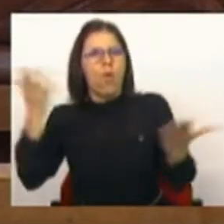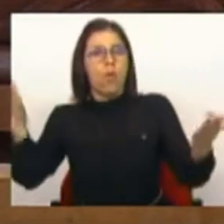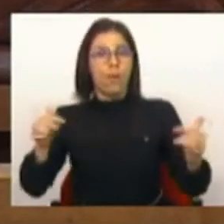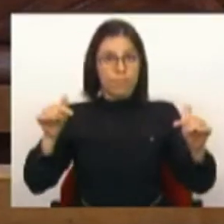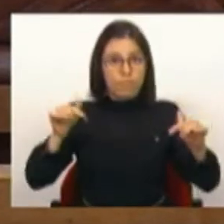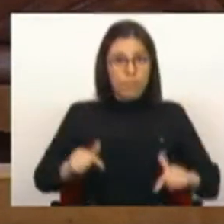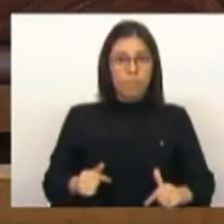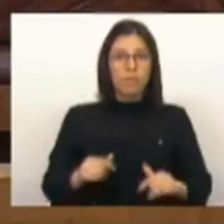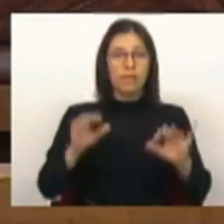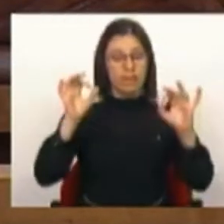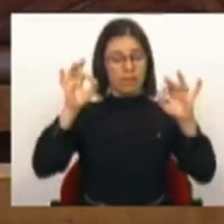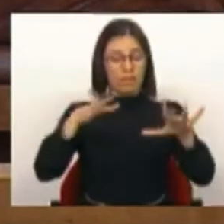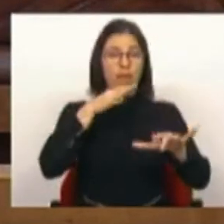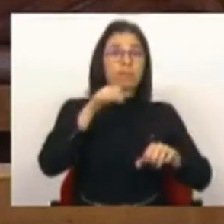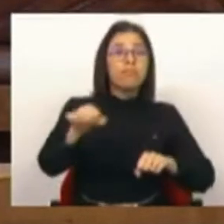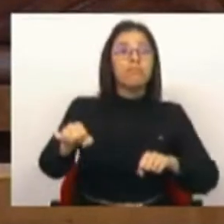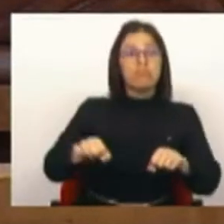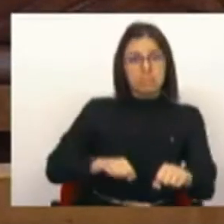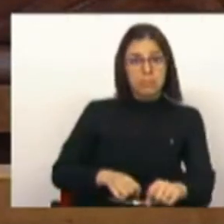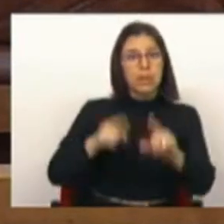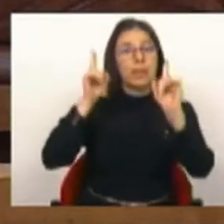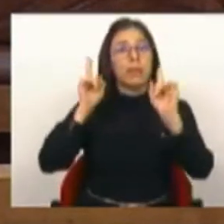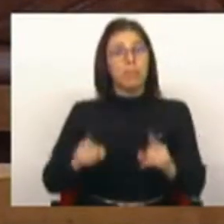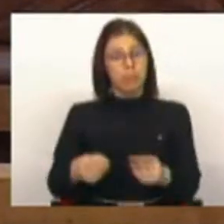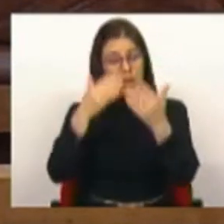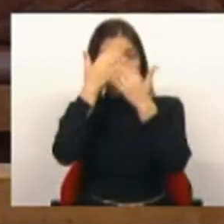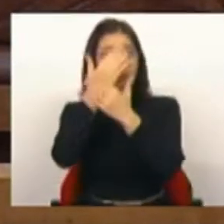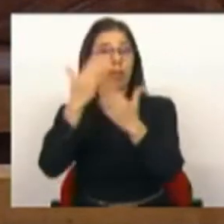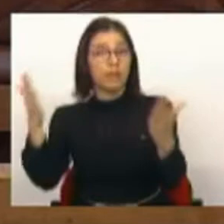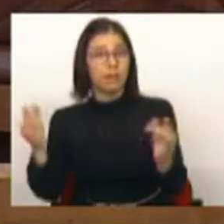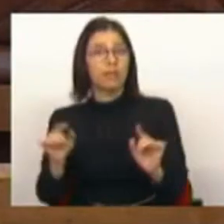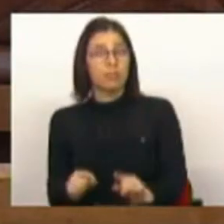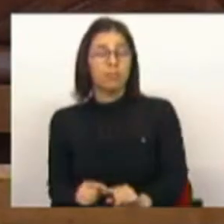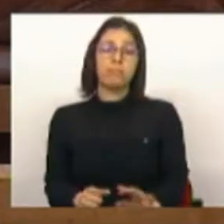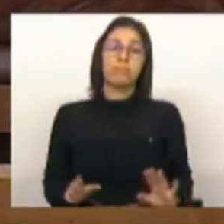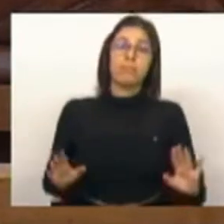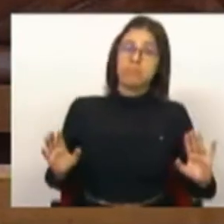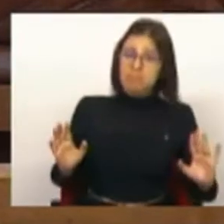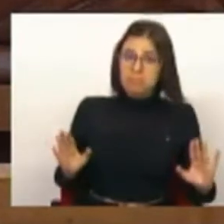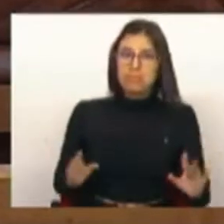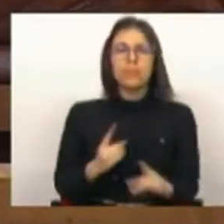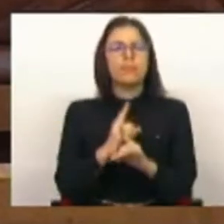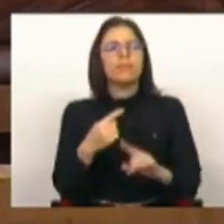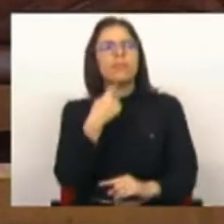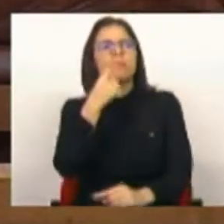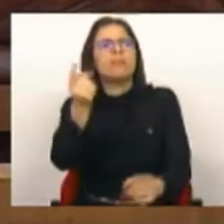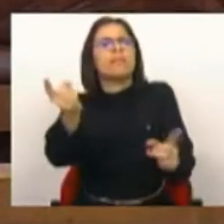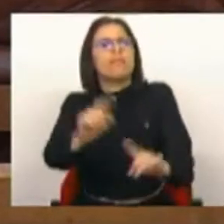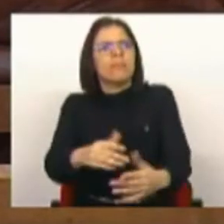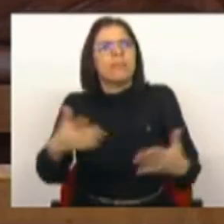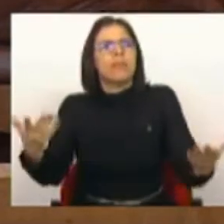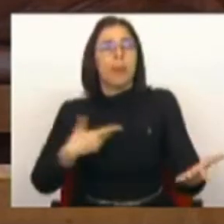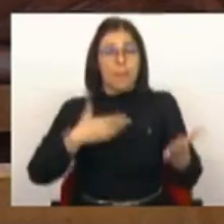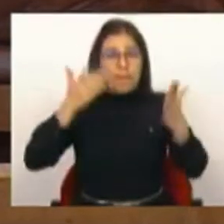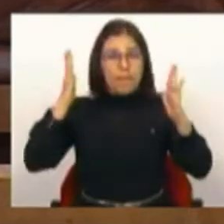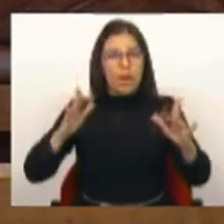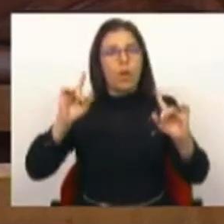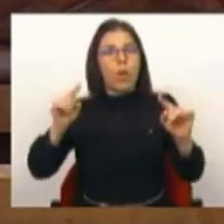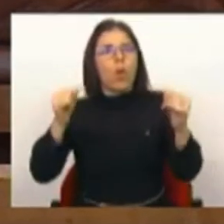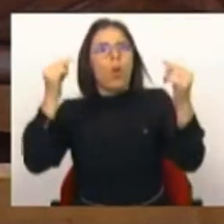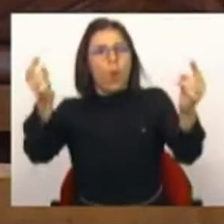Hoje celebramos o fim de uma ditadura e o início de um regime democrático. Mas, por que não dizê-lo, precisamos de